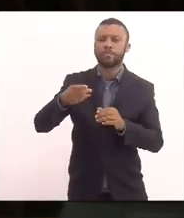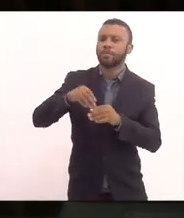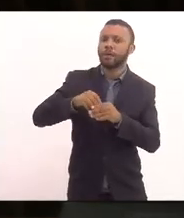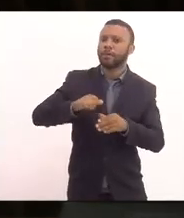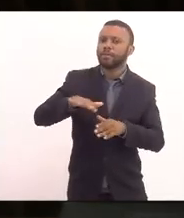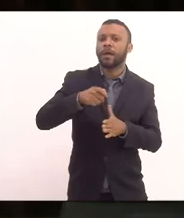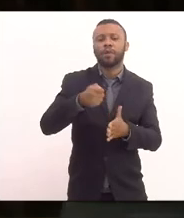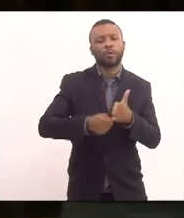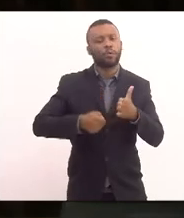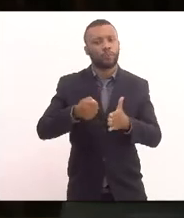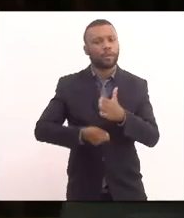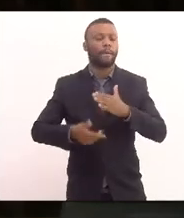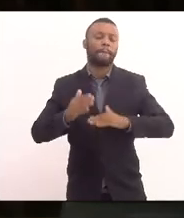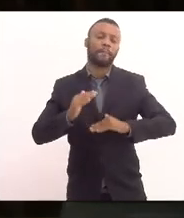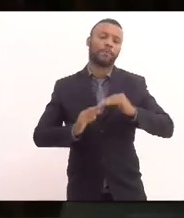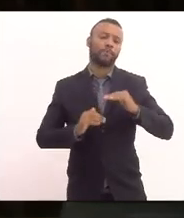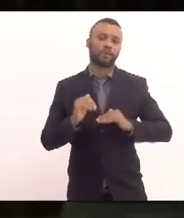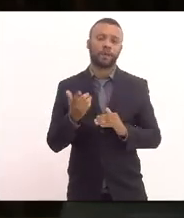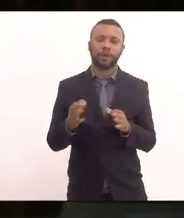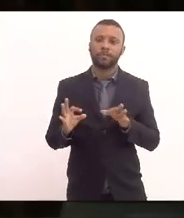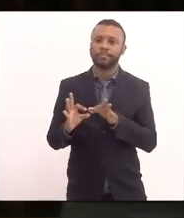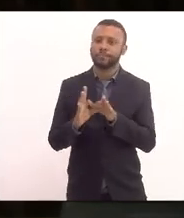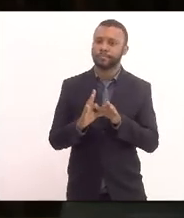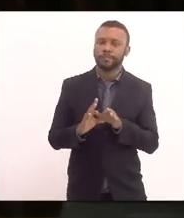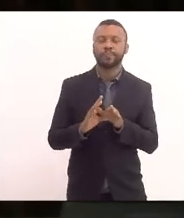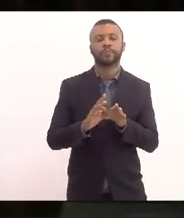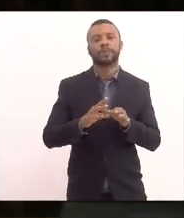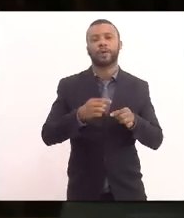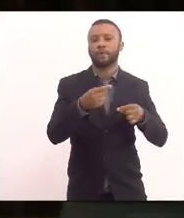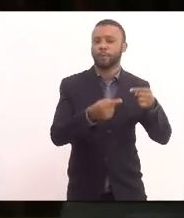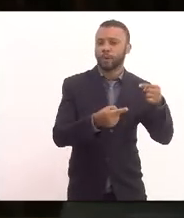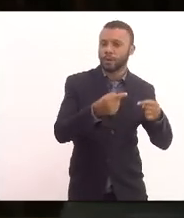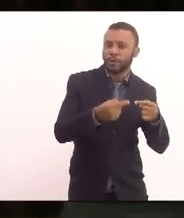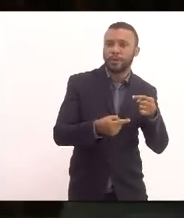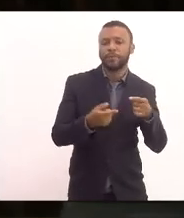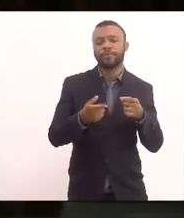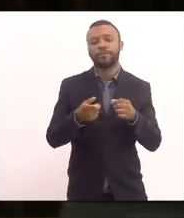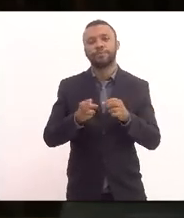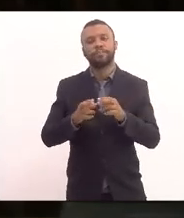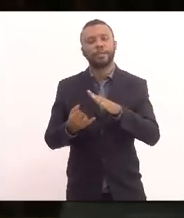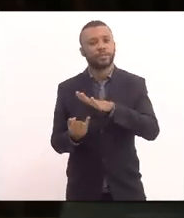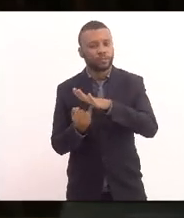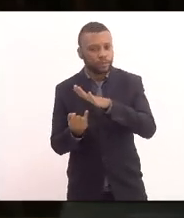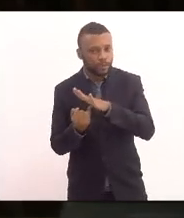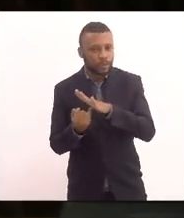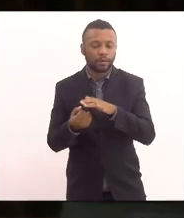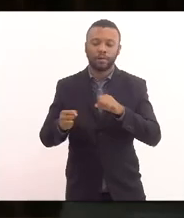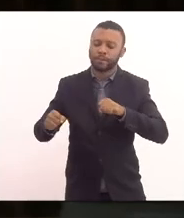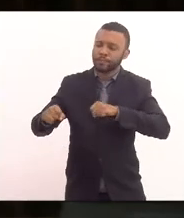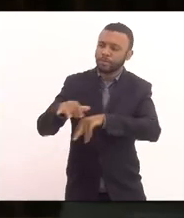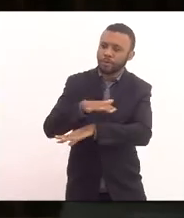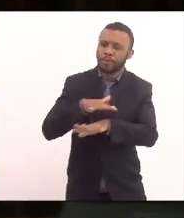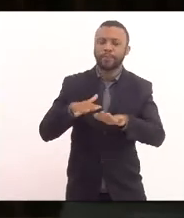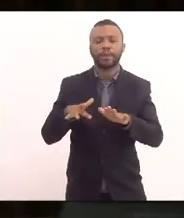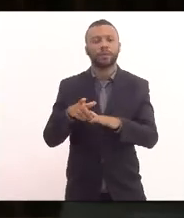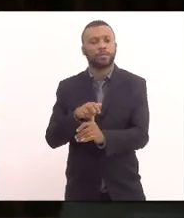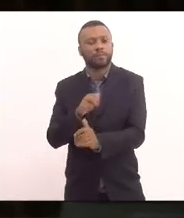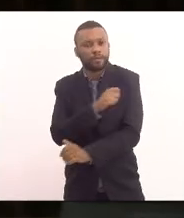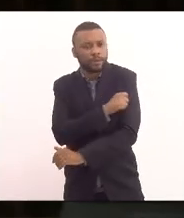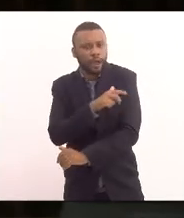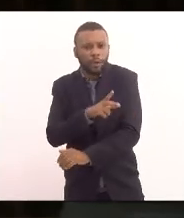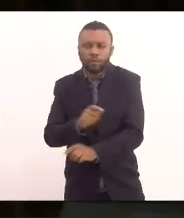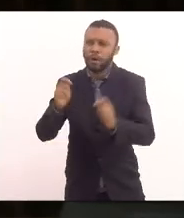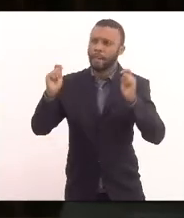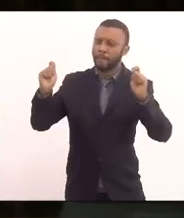junto a representantes políticos, entidades representativas, movimento estudantil e movimentos populares.